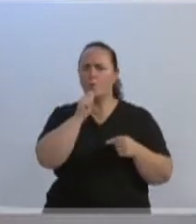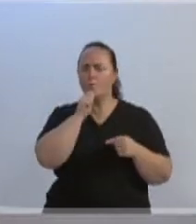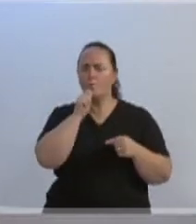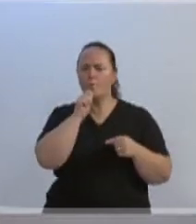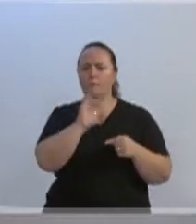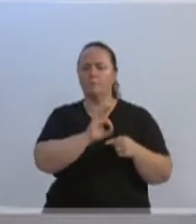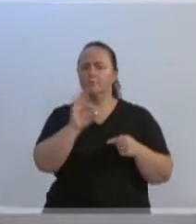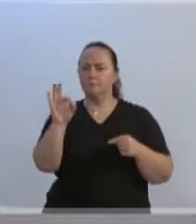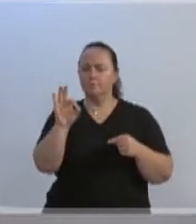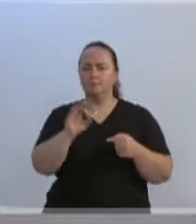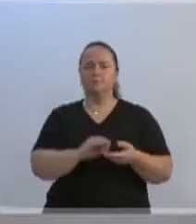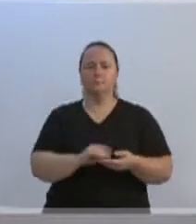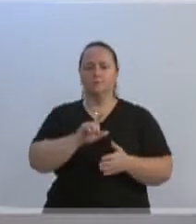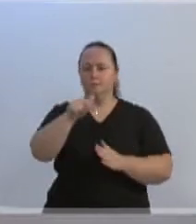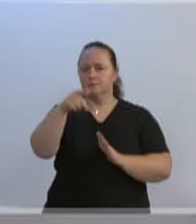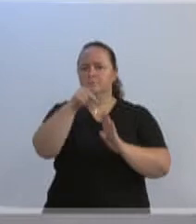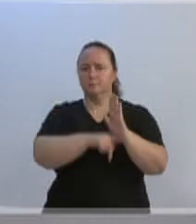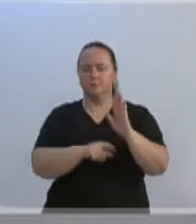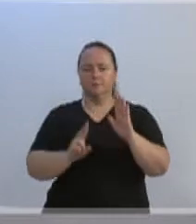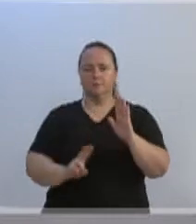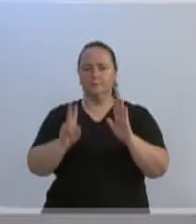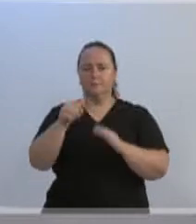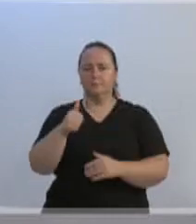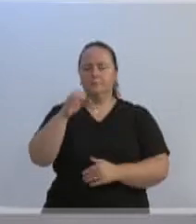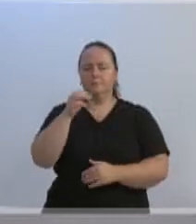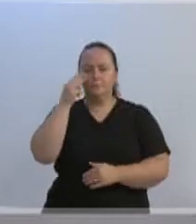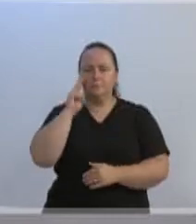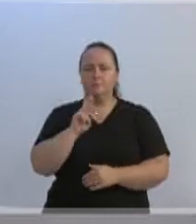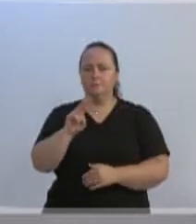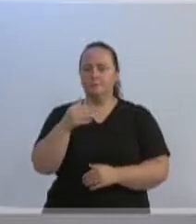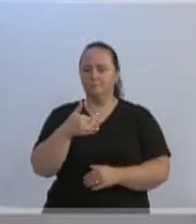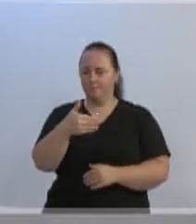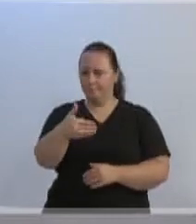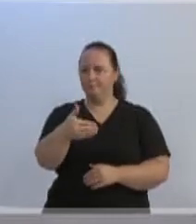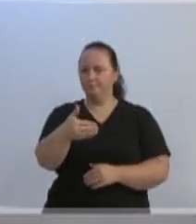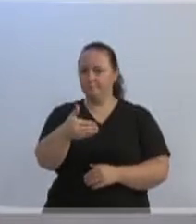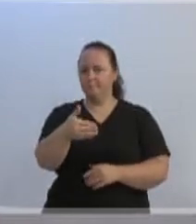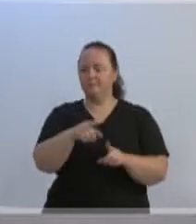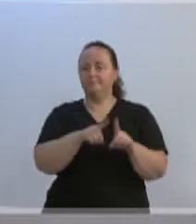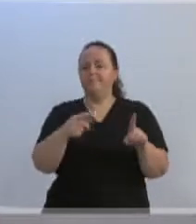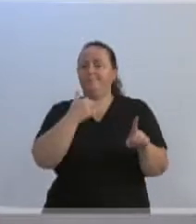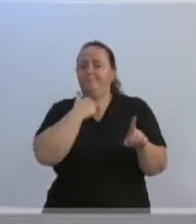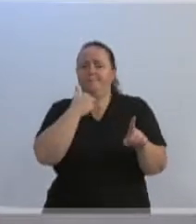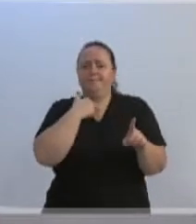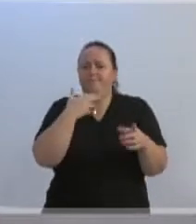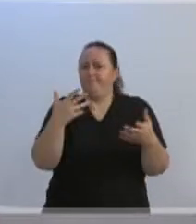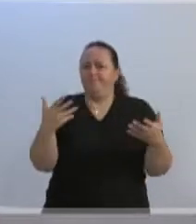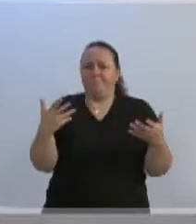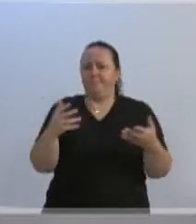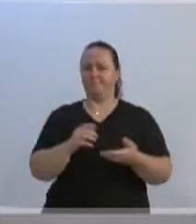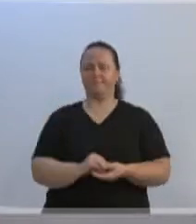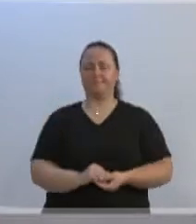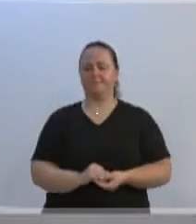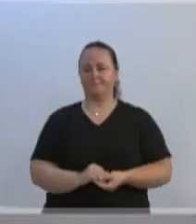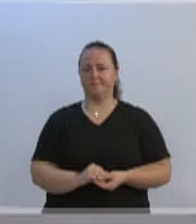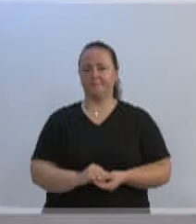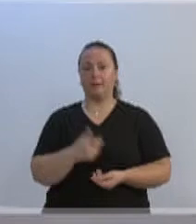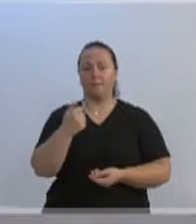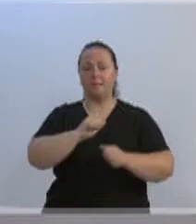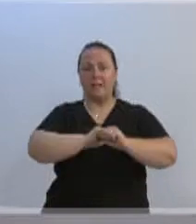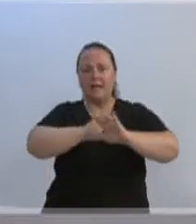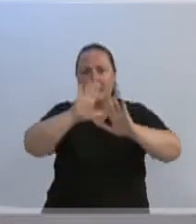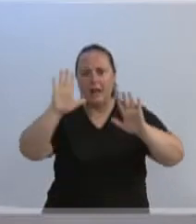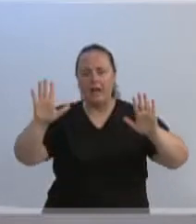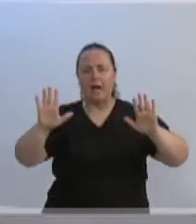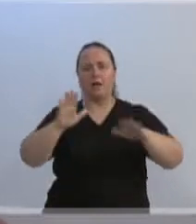outros projetos e este no valor de quase 10 milhões de reais sem poder ter clareza das suas